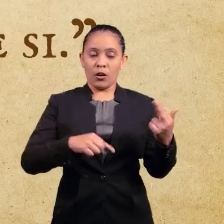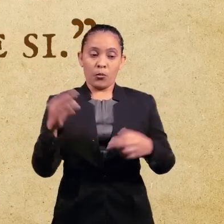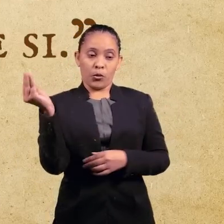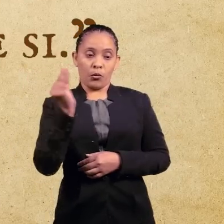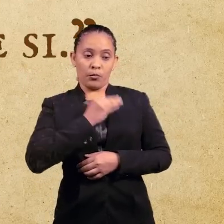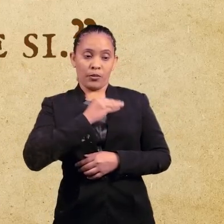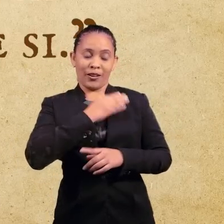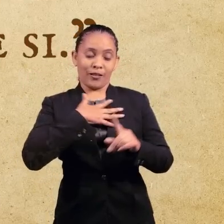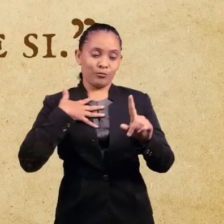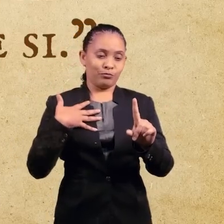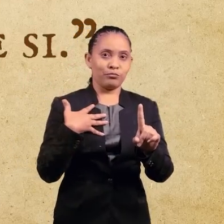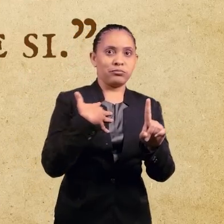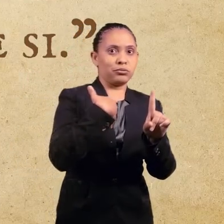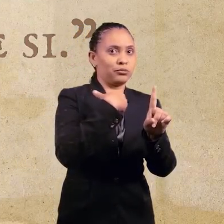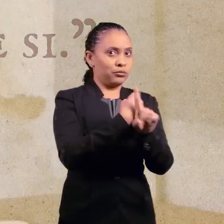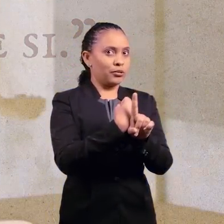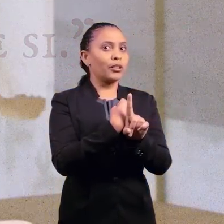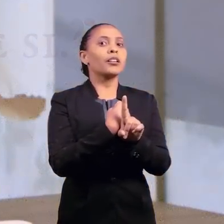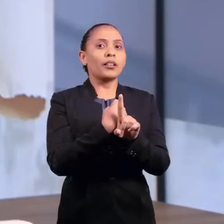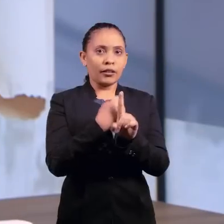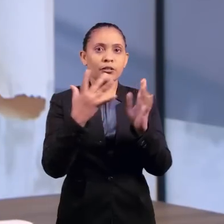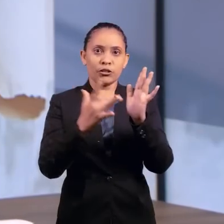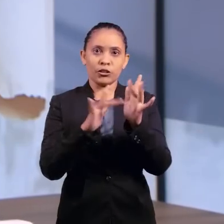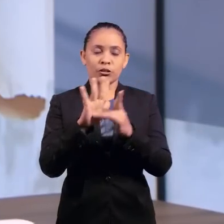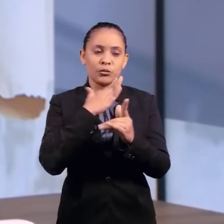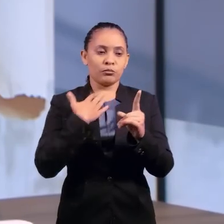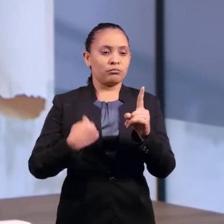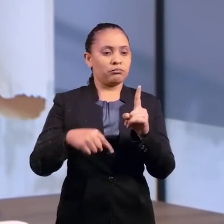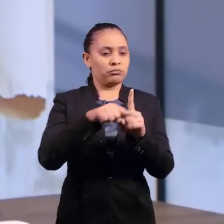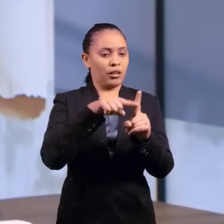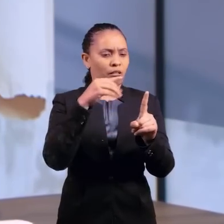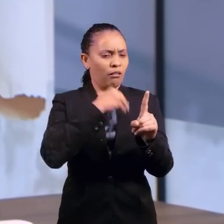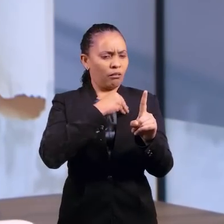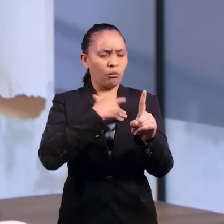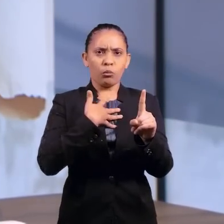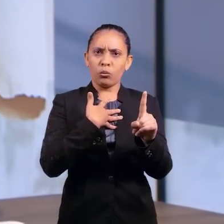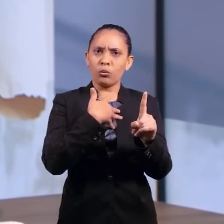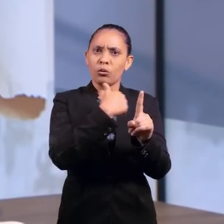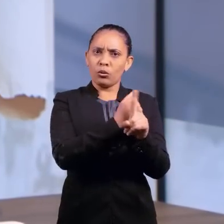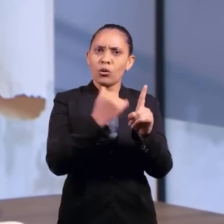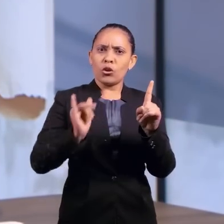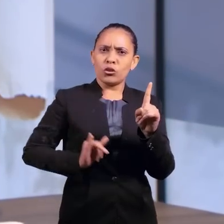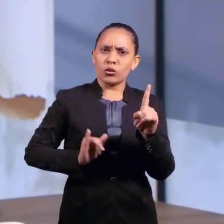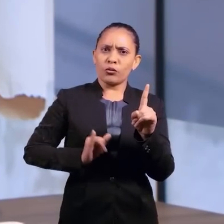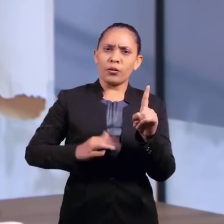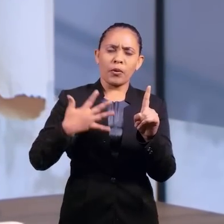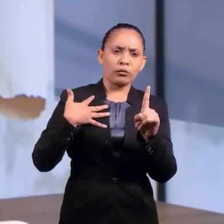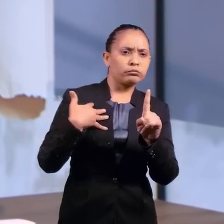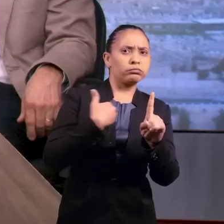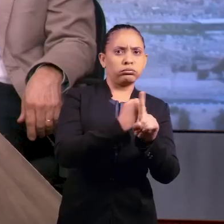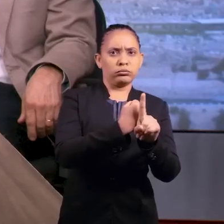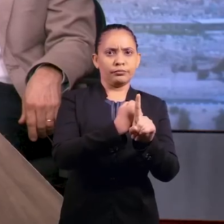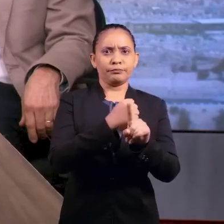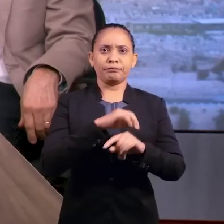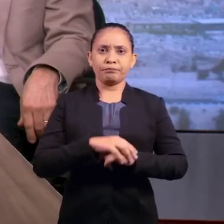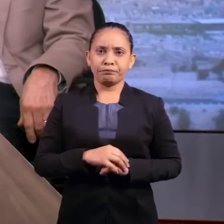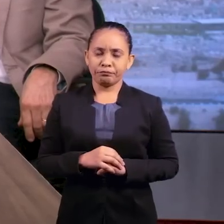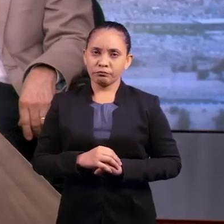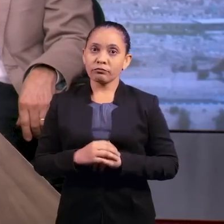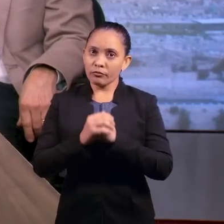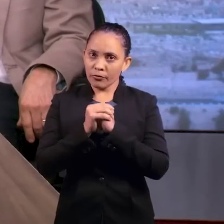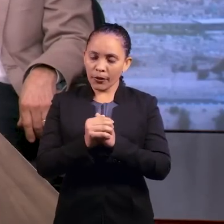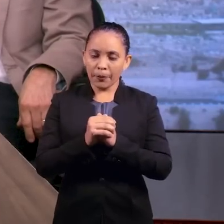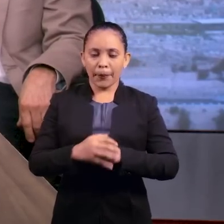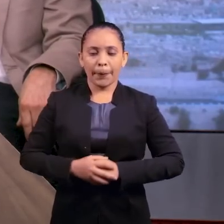deles levará sobre si. Então o Senhor Jesus levou sobre ele as nossas iniquidades. Louvado seja o nome do Senhor.